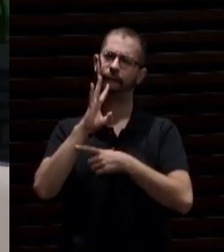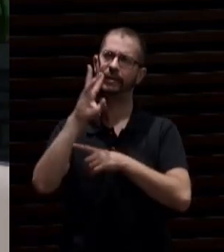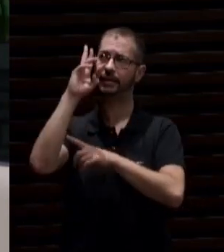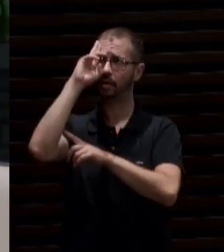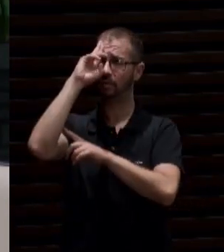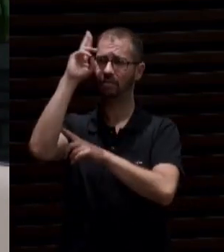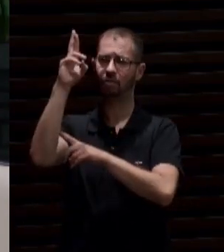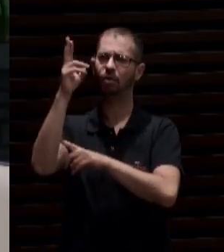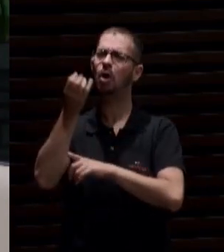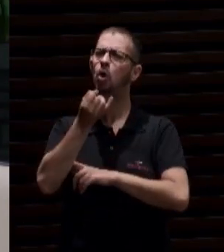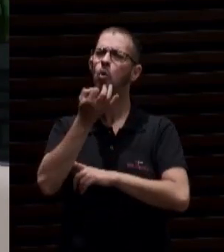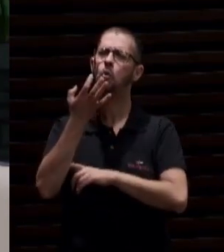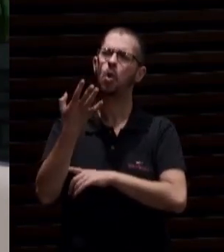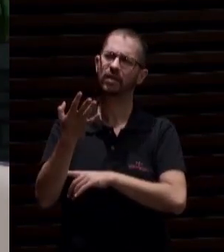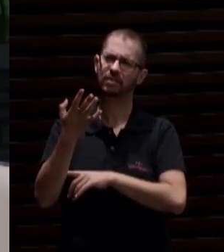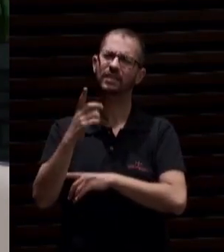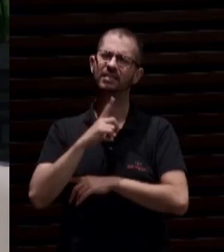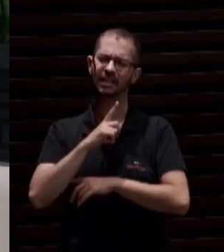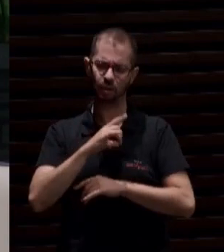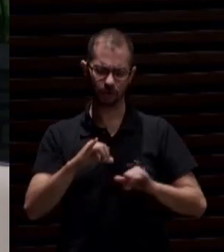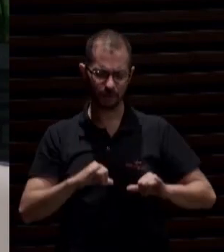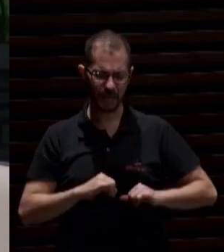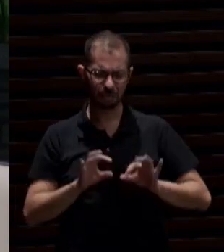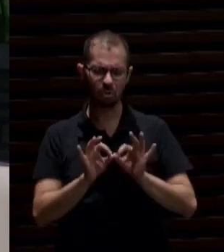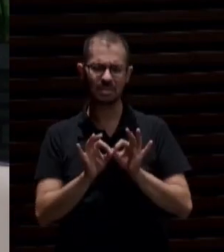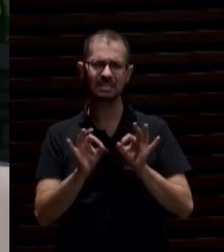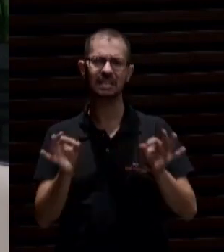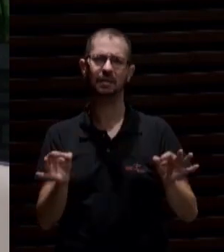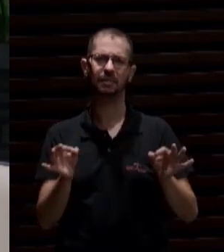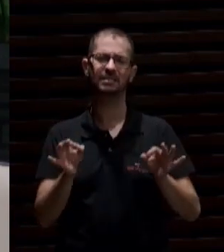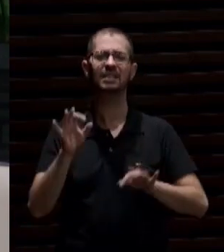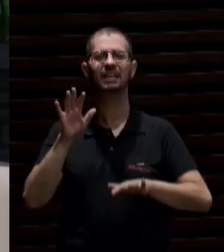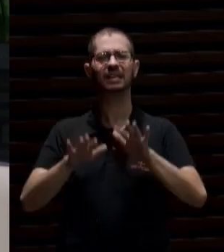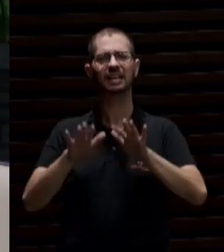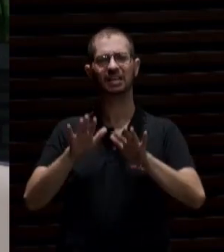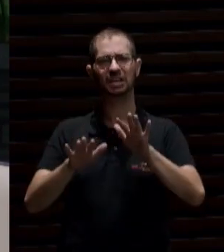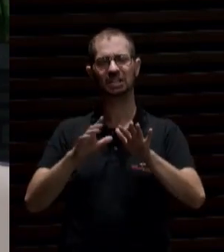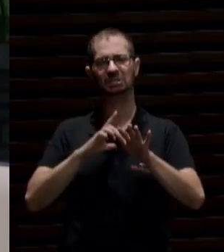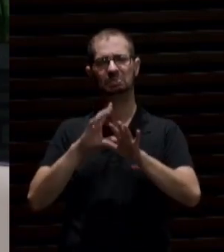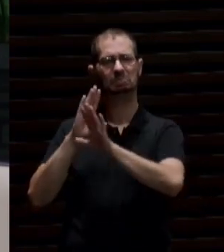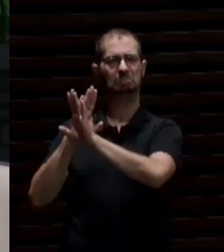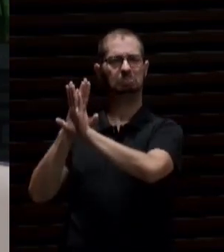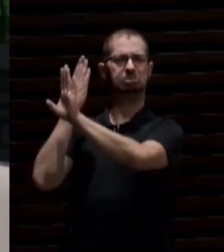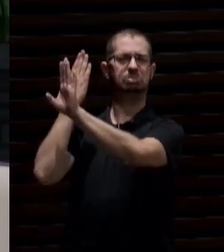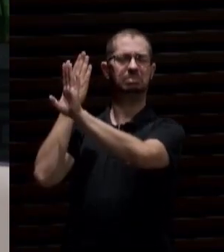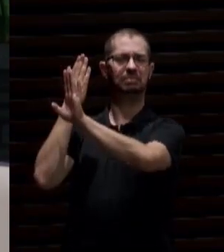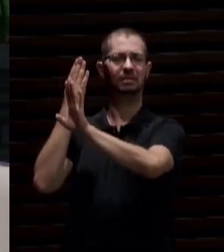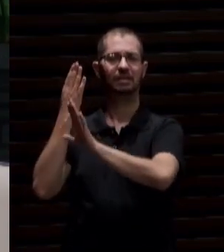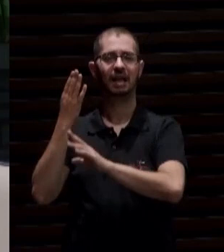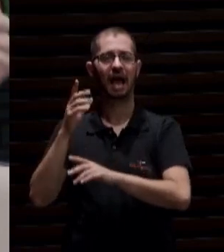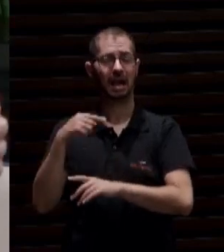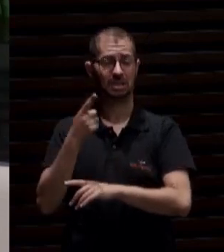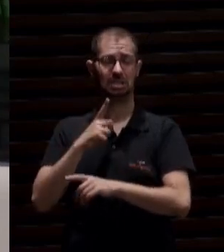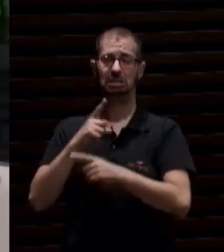vezes que nós passamos por sofrimentos tão pequenos e a gente se vira contra o Senhor? A gente não apenas